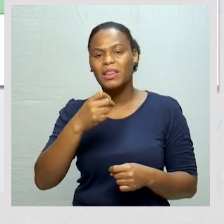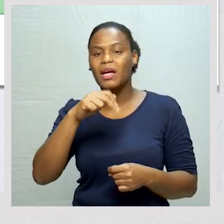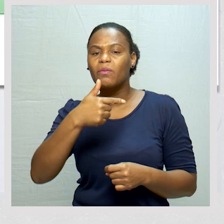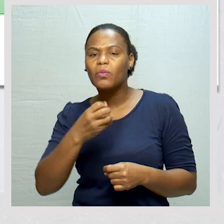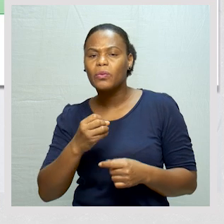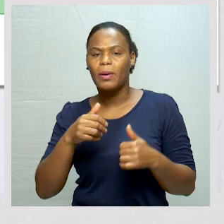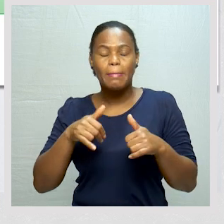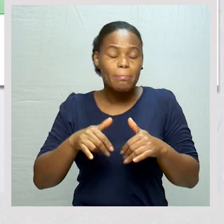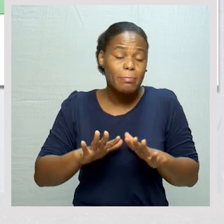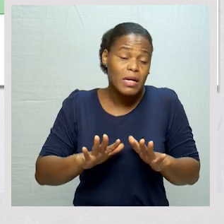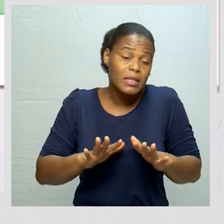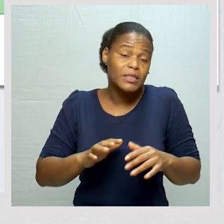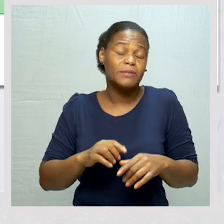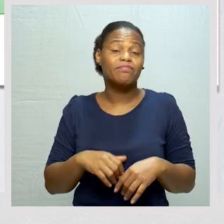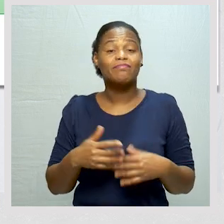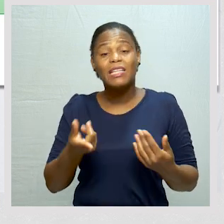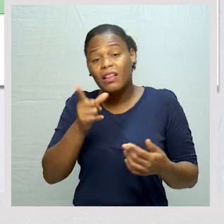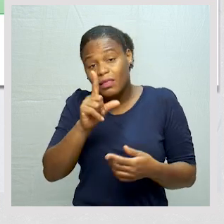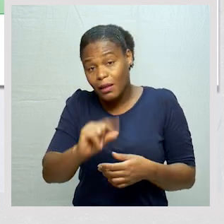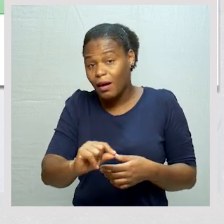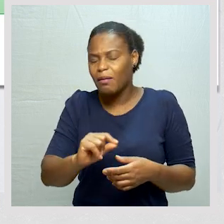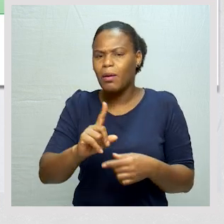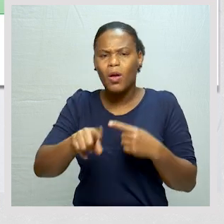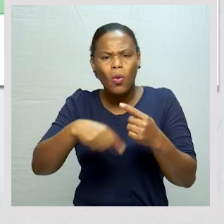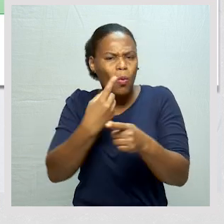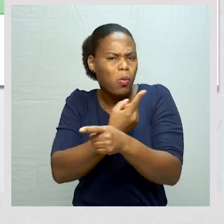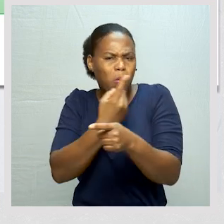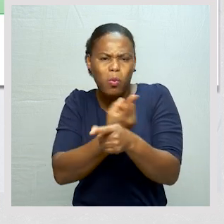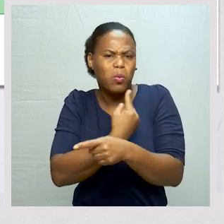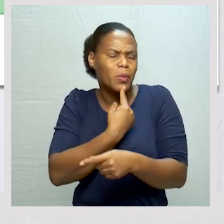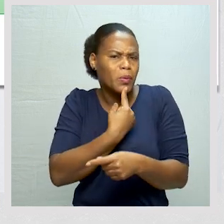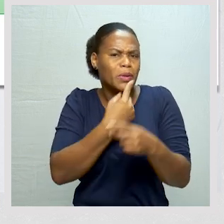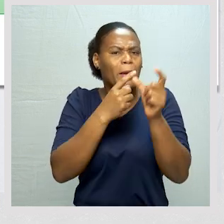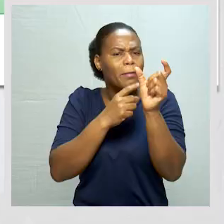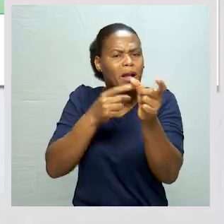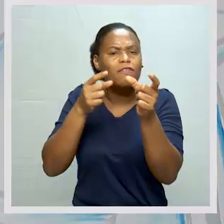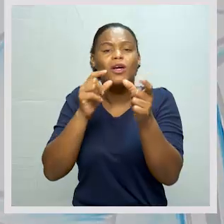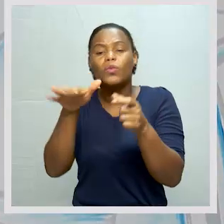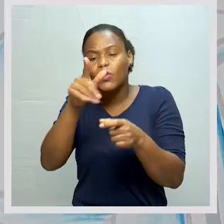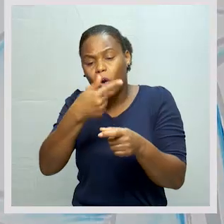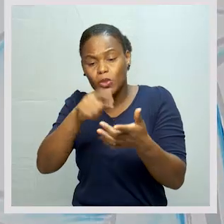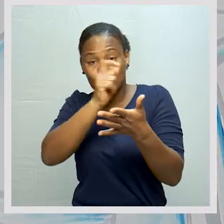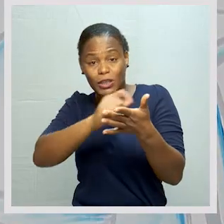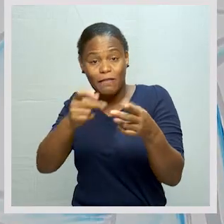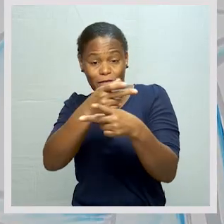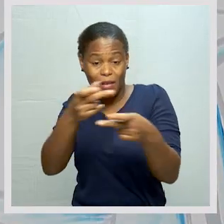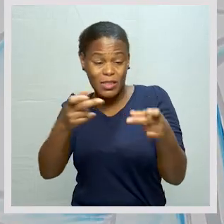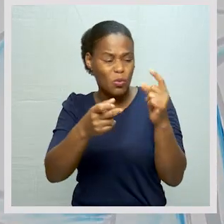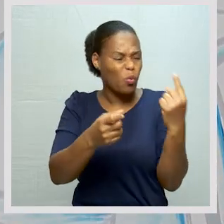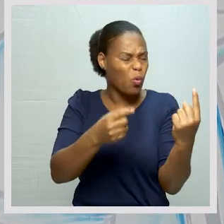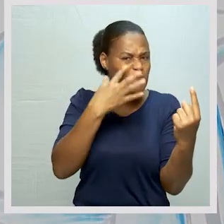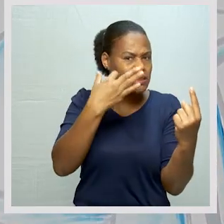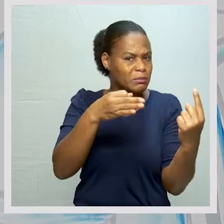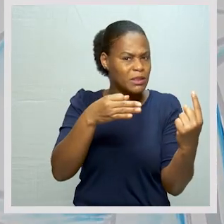contudo, pois, todavia, por conseguinte, existem muitos outros conectores que nós usamos para